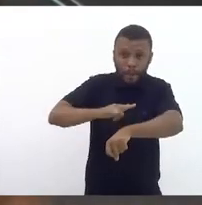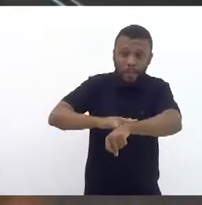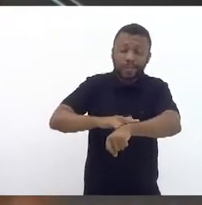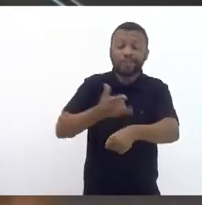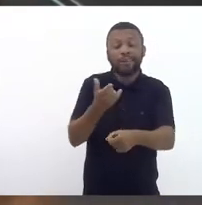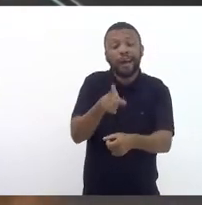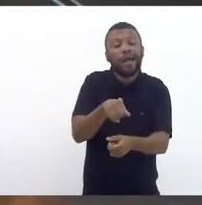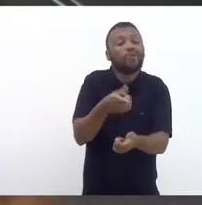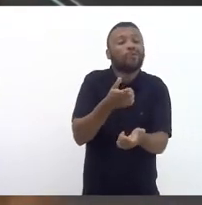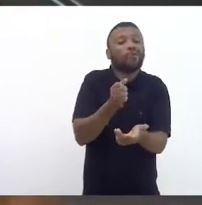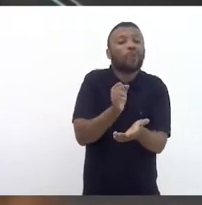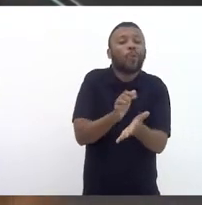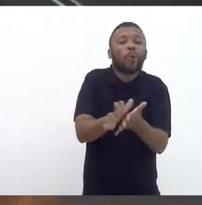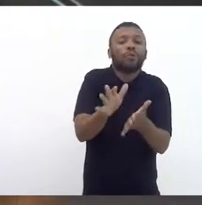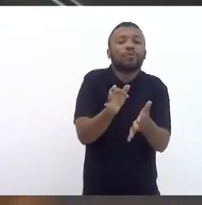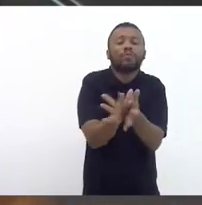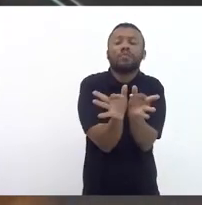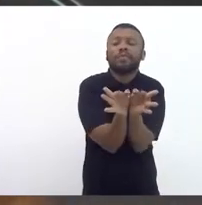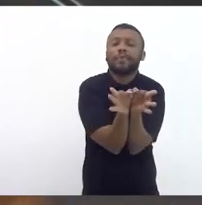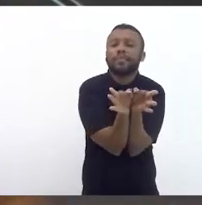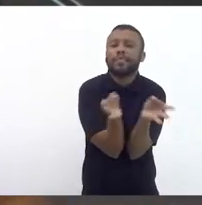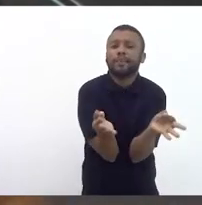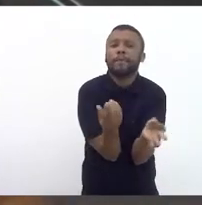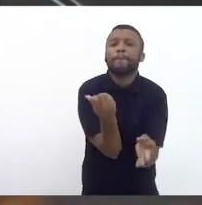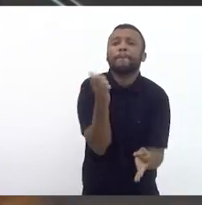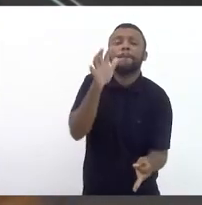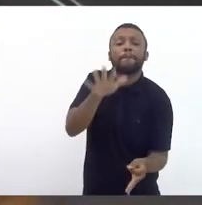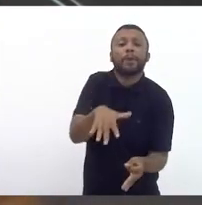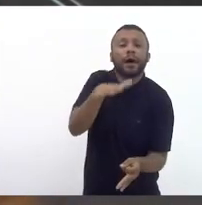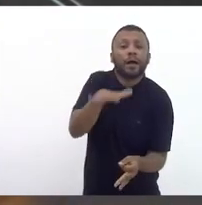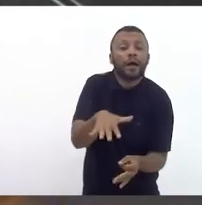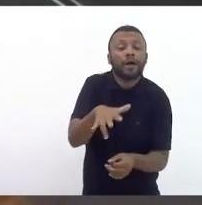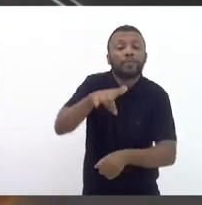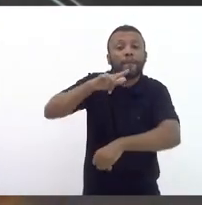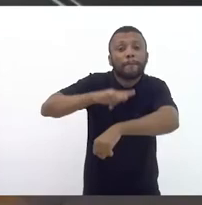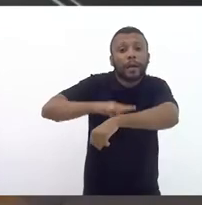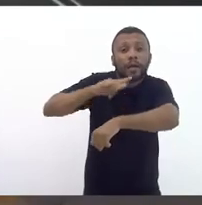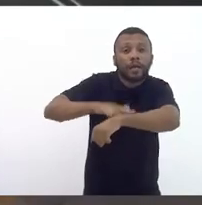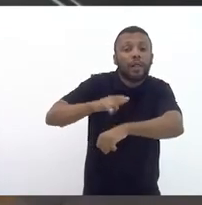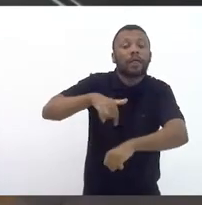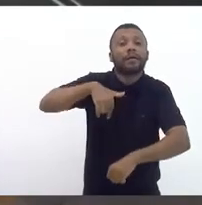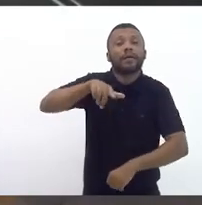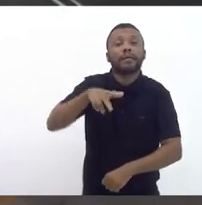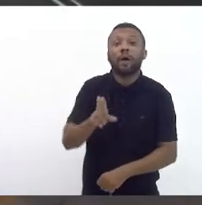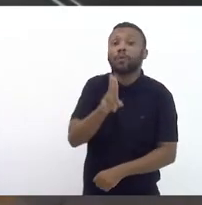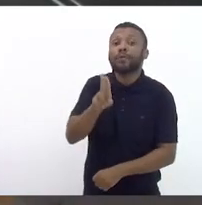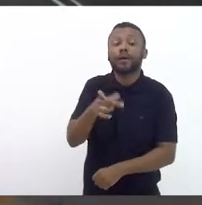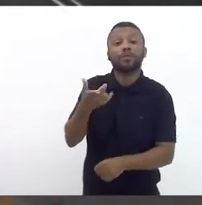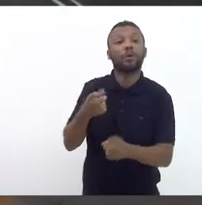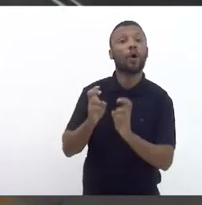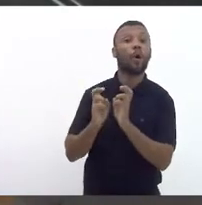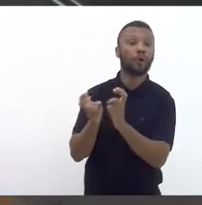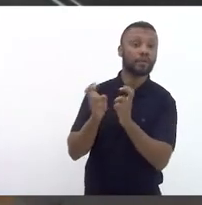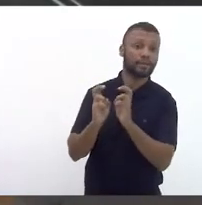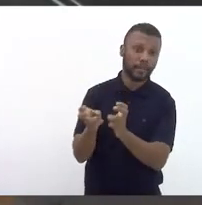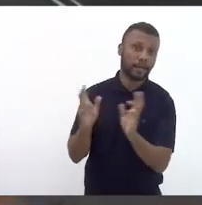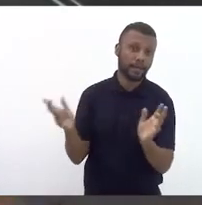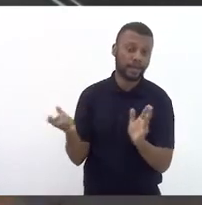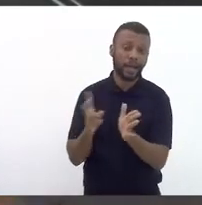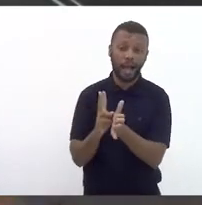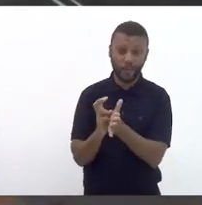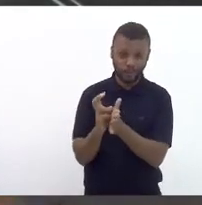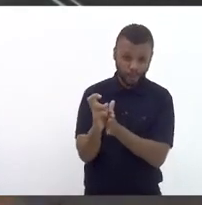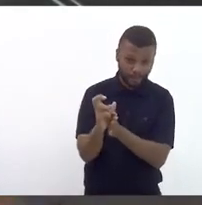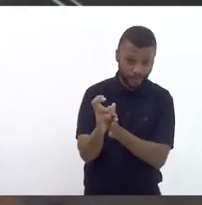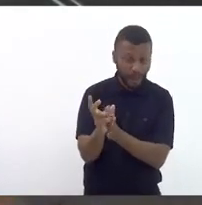tão pequeno, doutor, um banheiro para quem está lá usando o trem, Supervia não